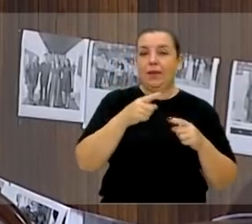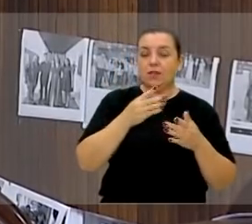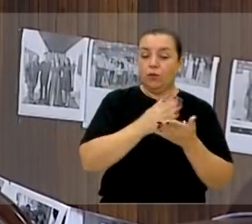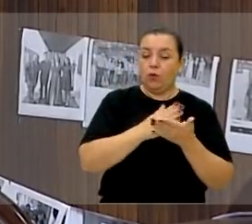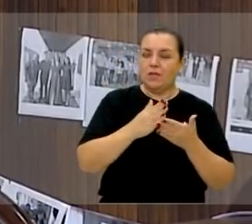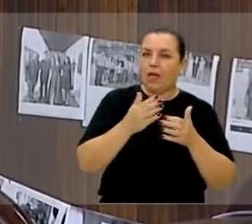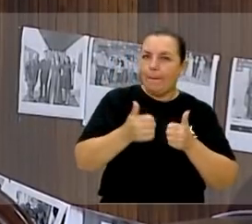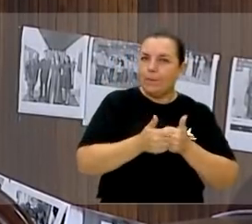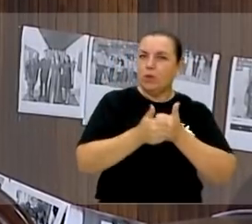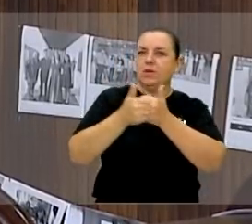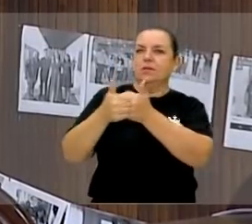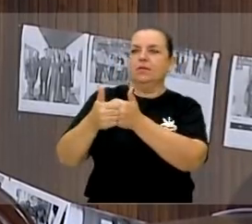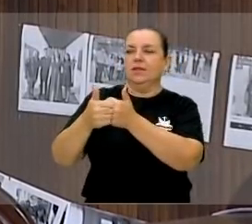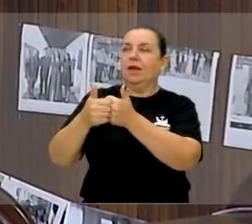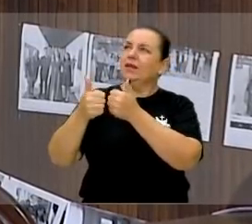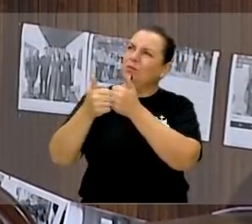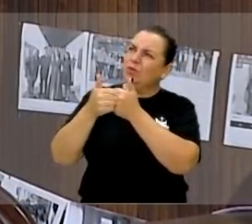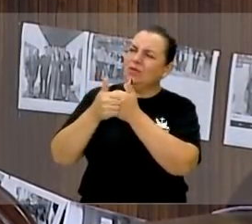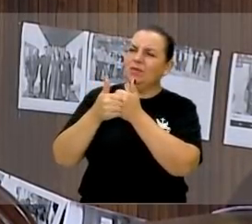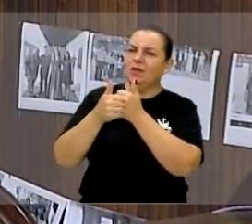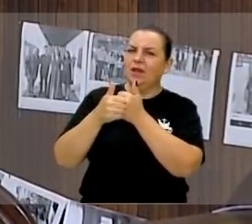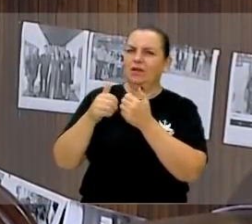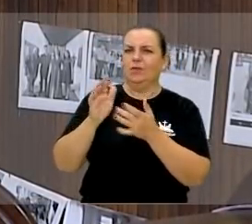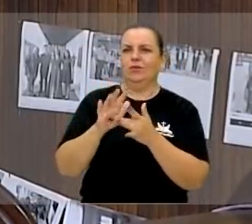por proximidade.